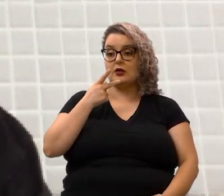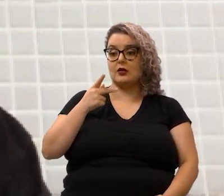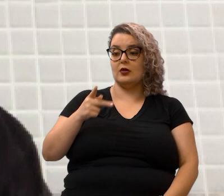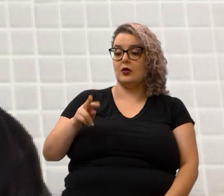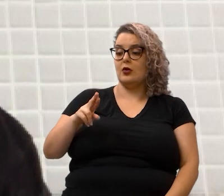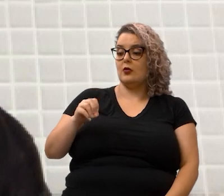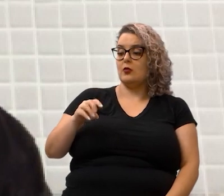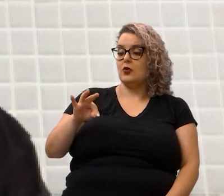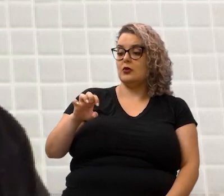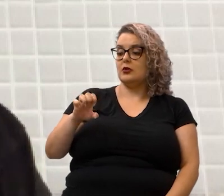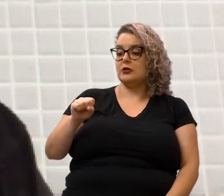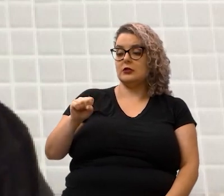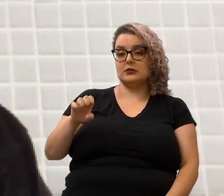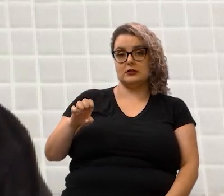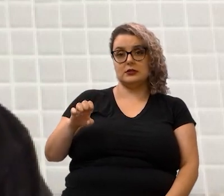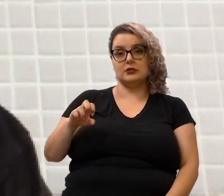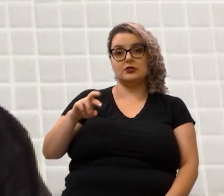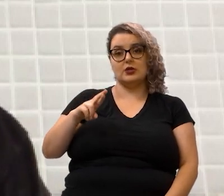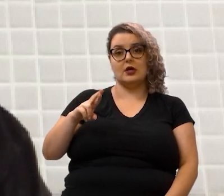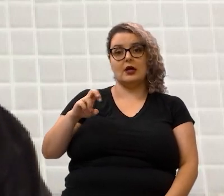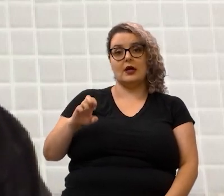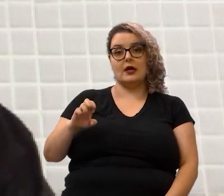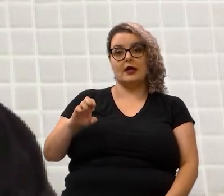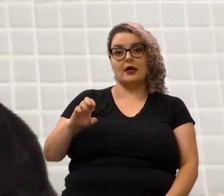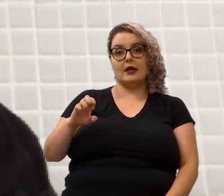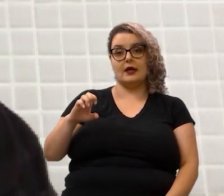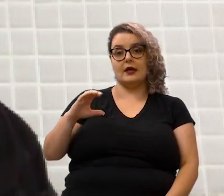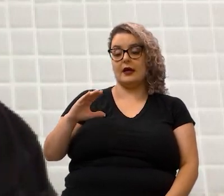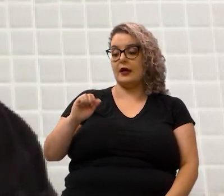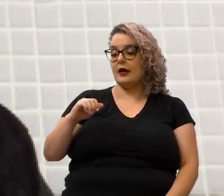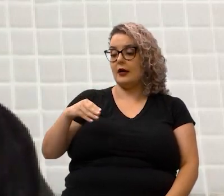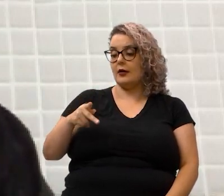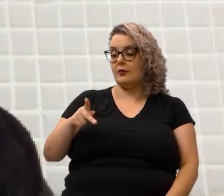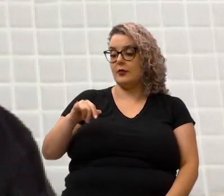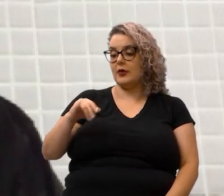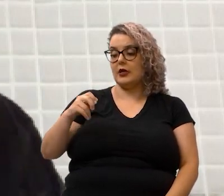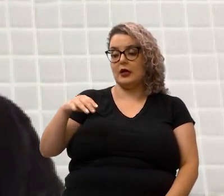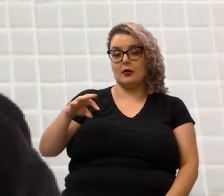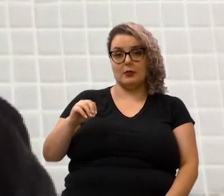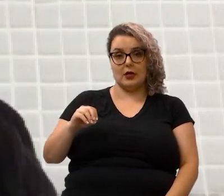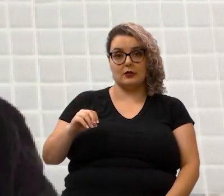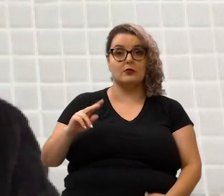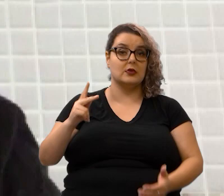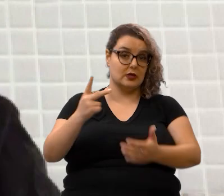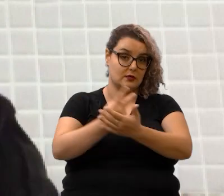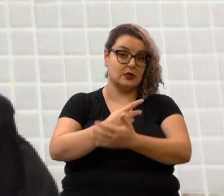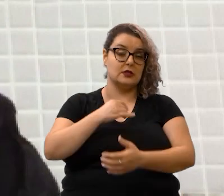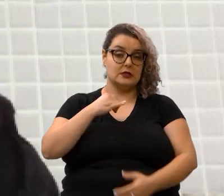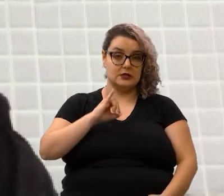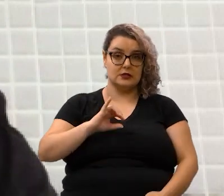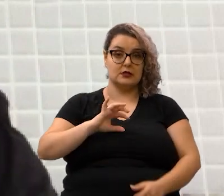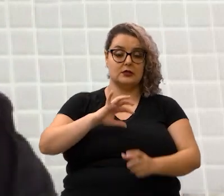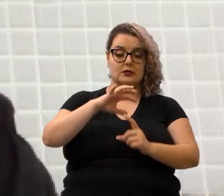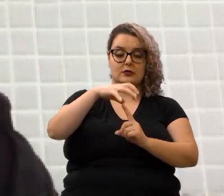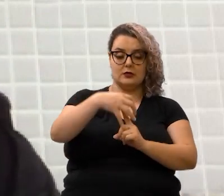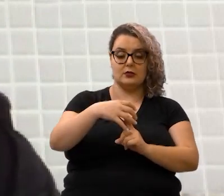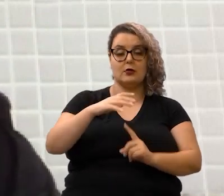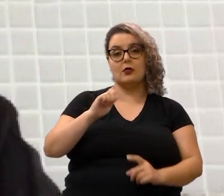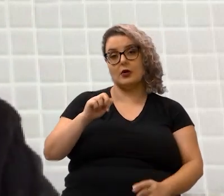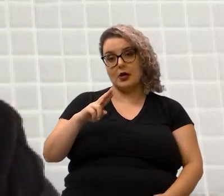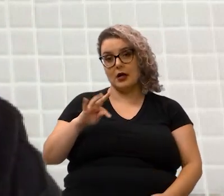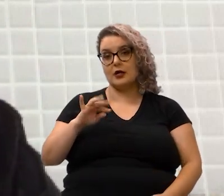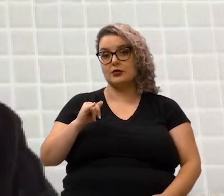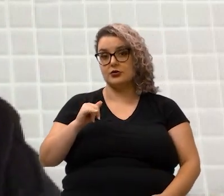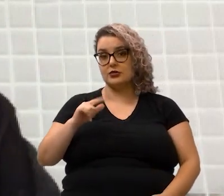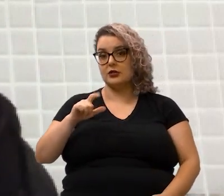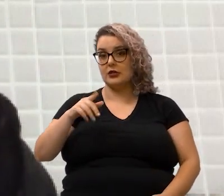de recapeamento, né? Mas recapeamento é um nome errado. Recapeamento seria se eu recobrisse com cartilagem, né?